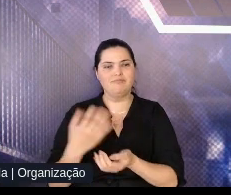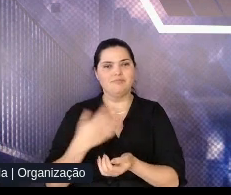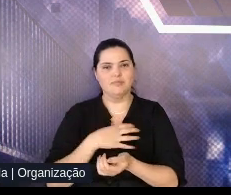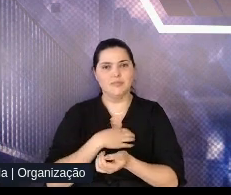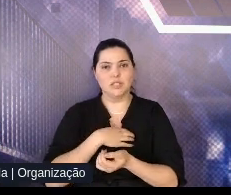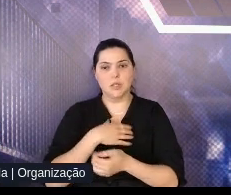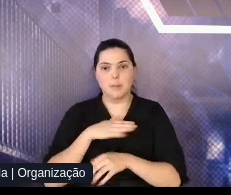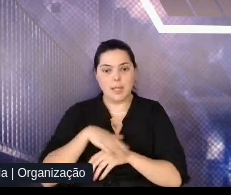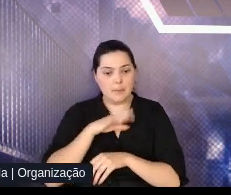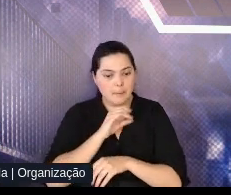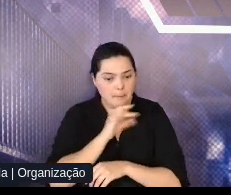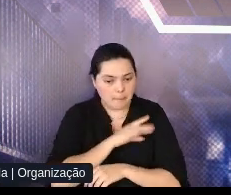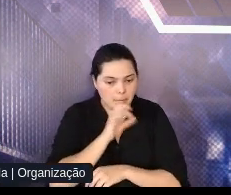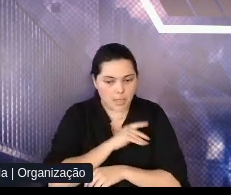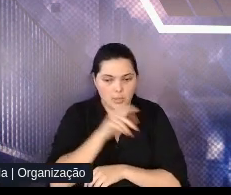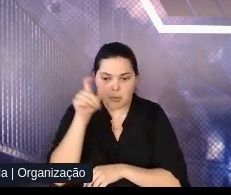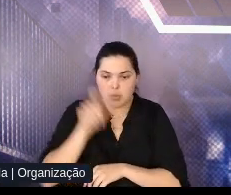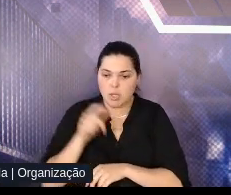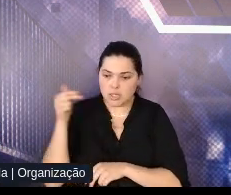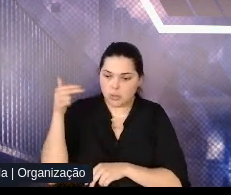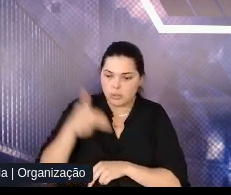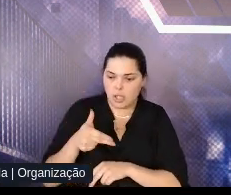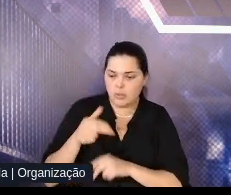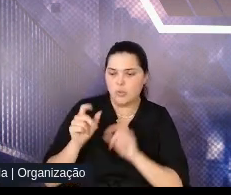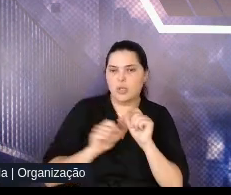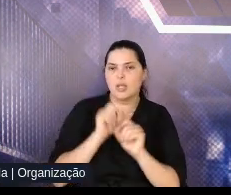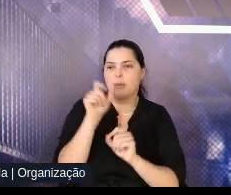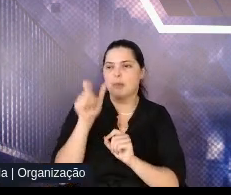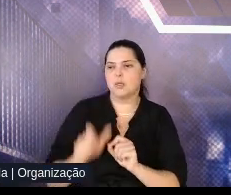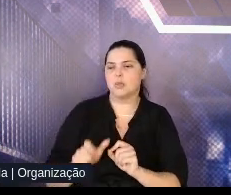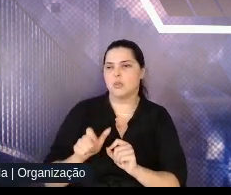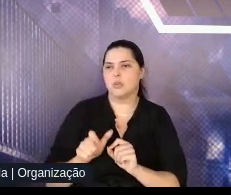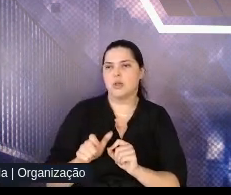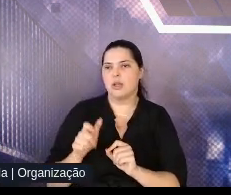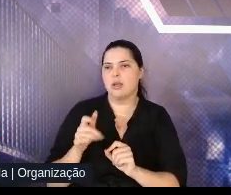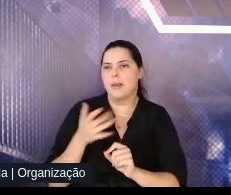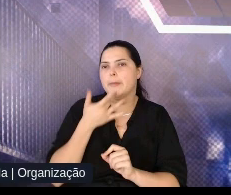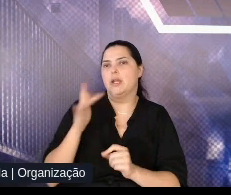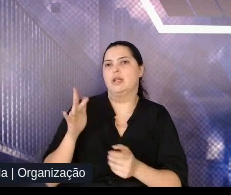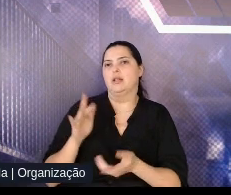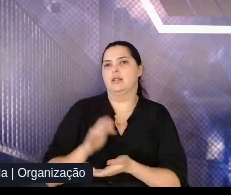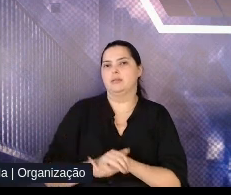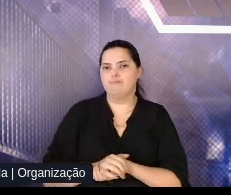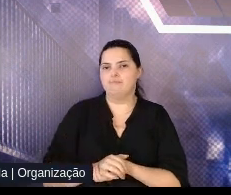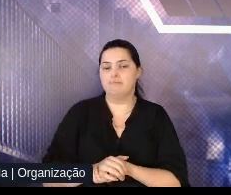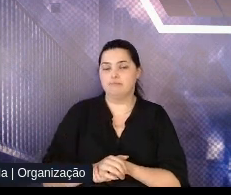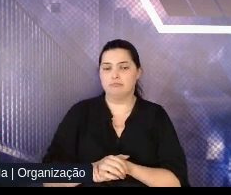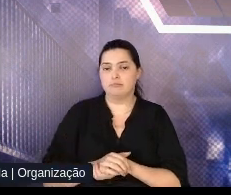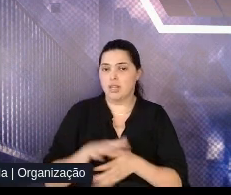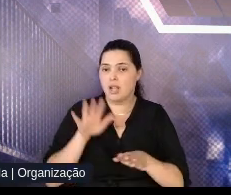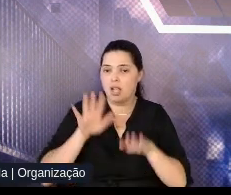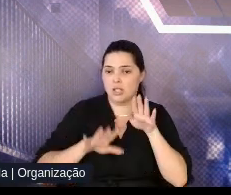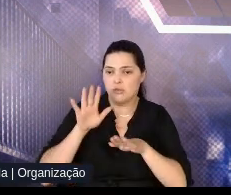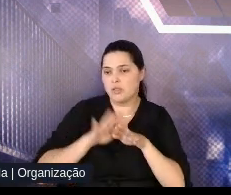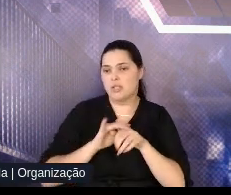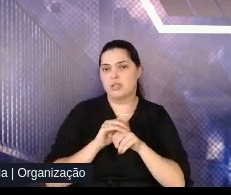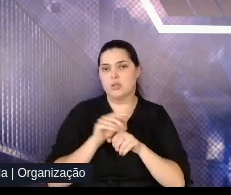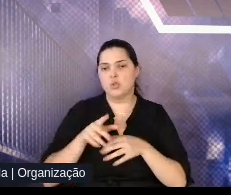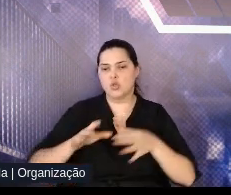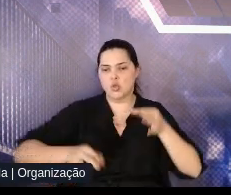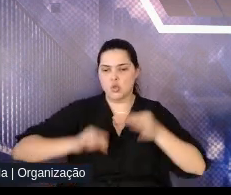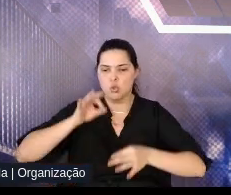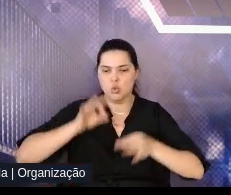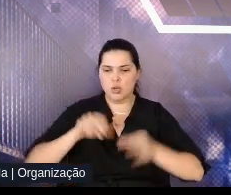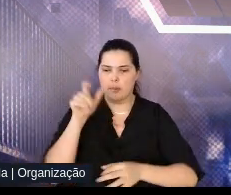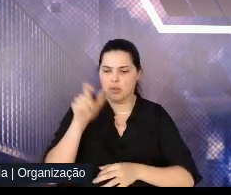mais medo de aquela pessoa ser um assaltante do que uma pessoa que tenha uma pele branca. Ou você vai julgar